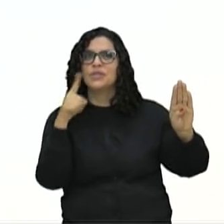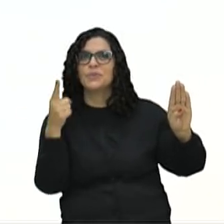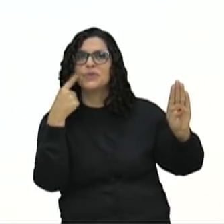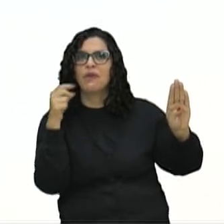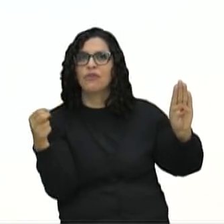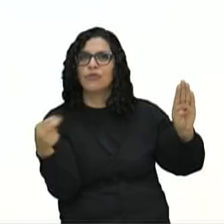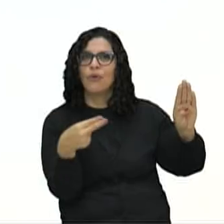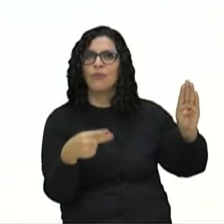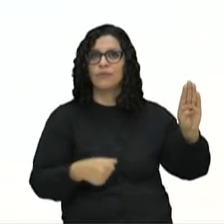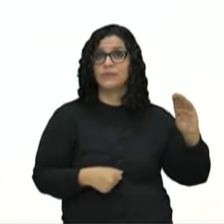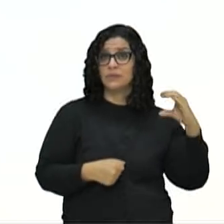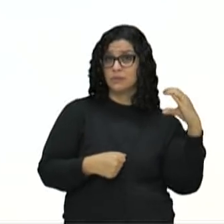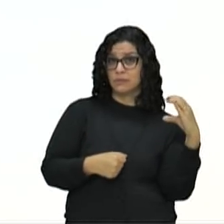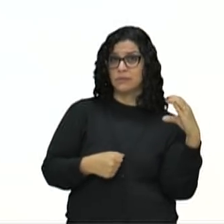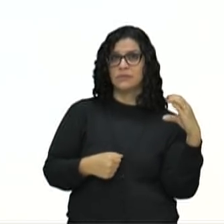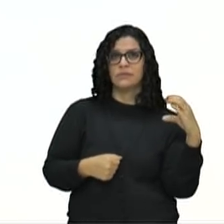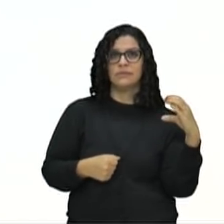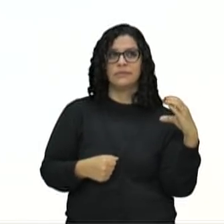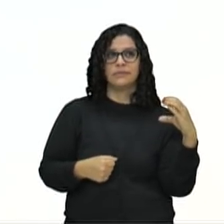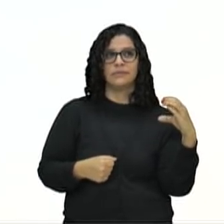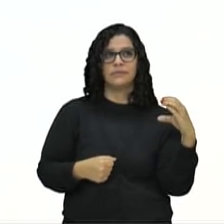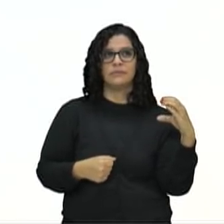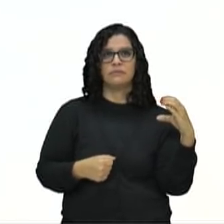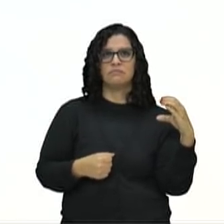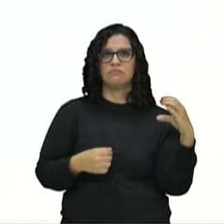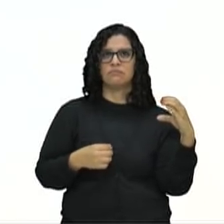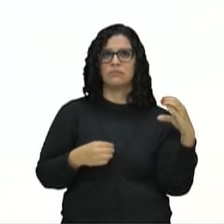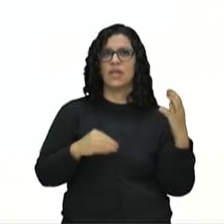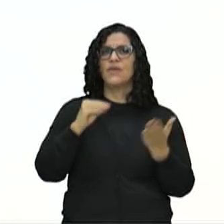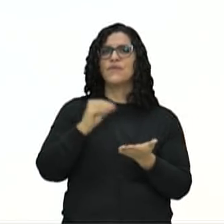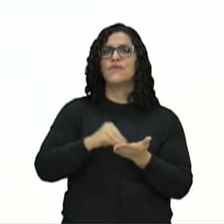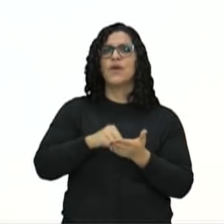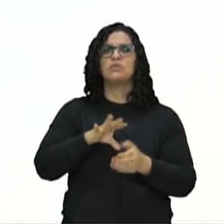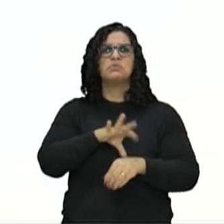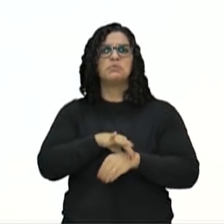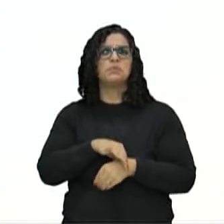coisas novas. Letra C. O inseguro.